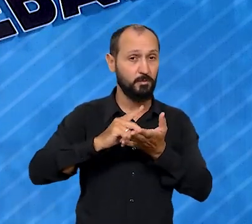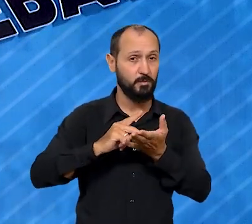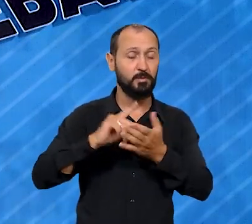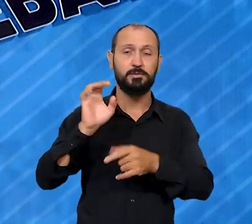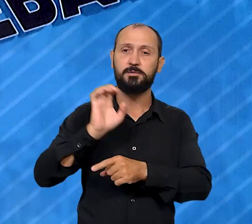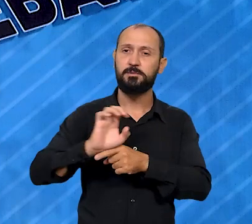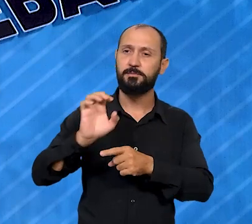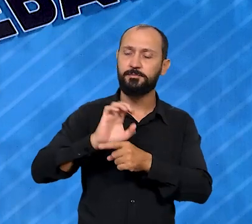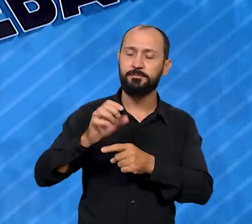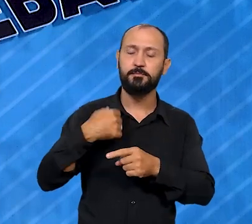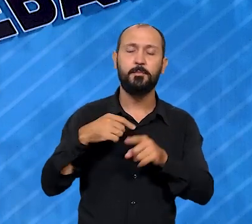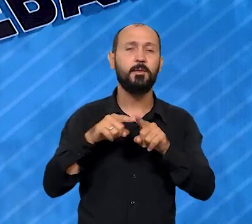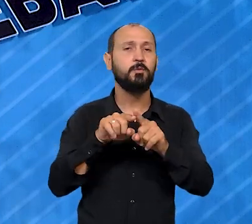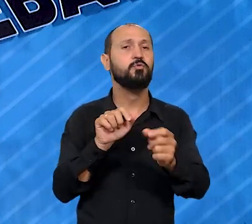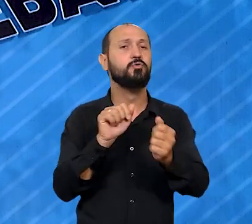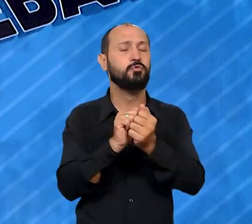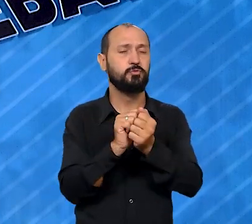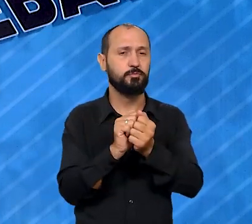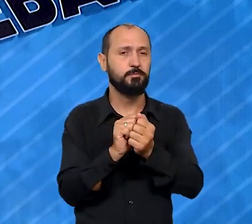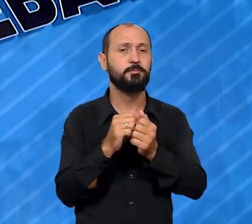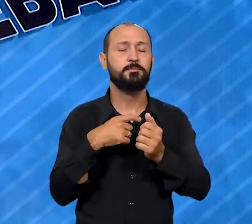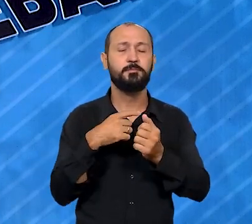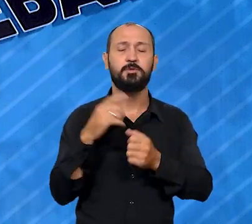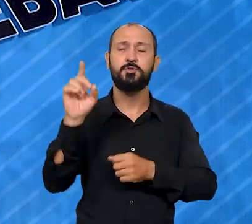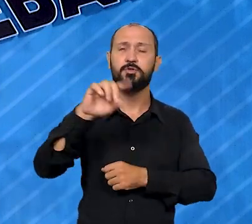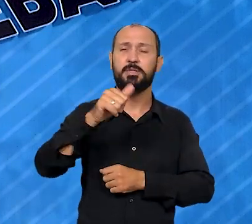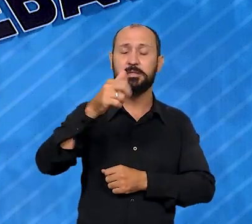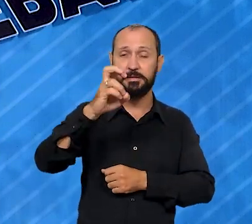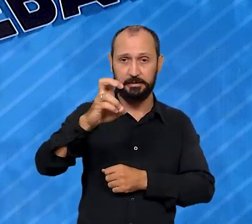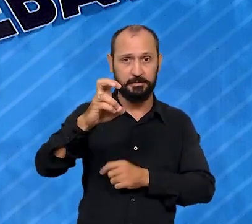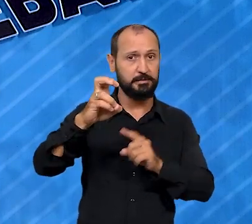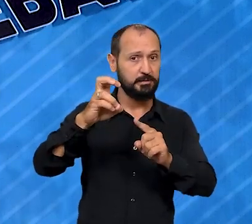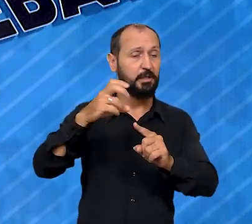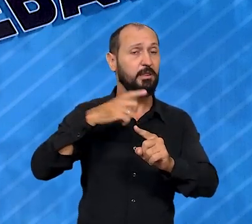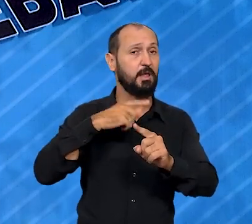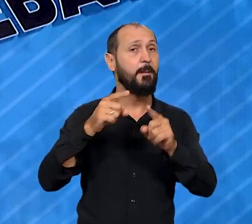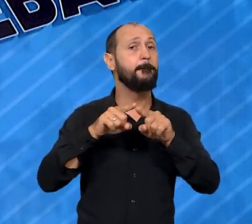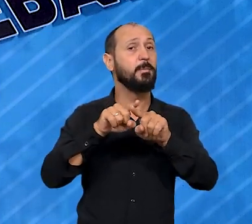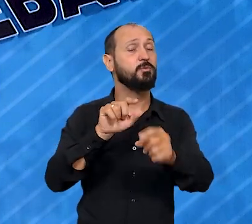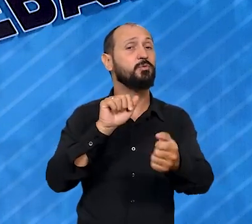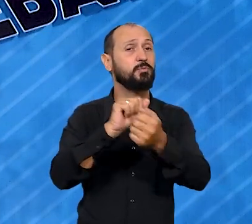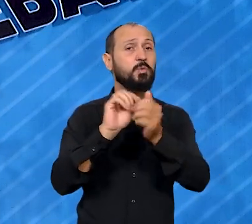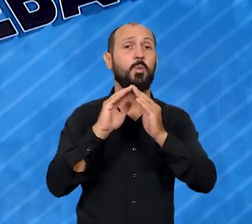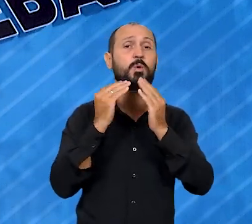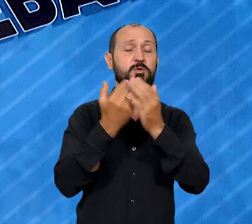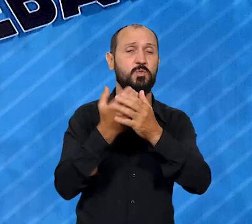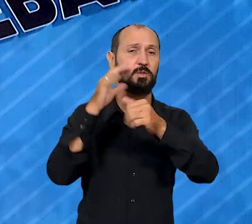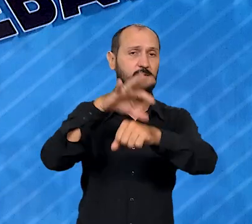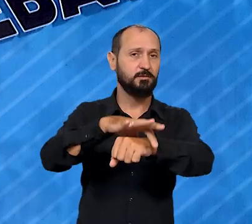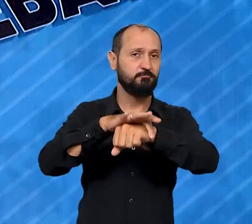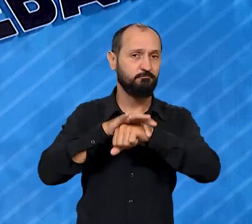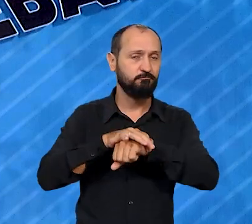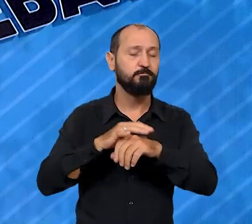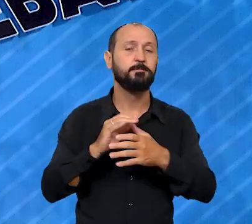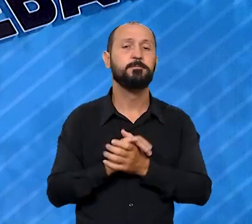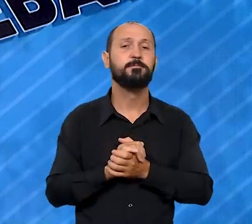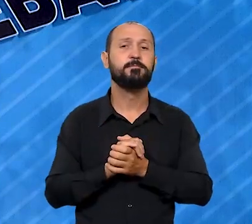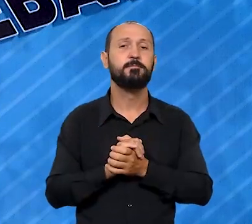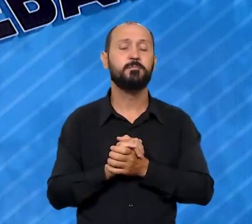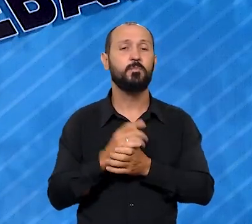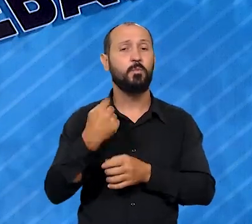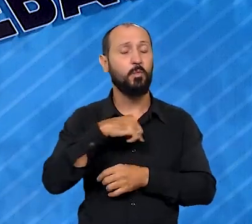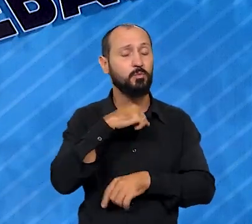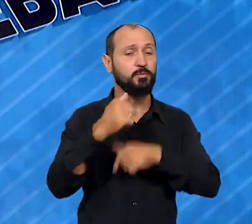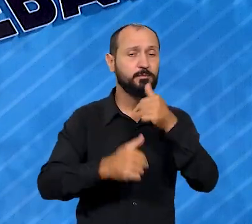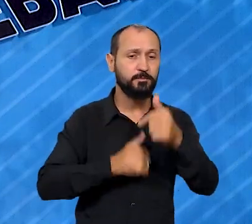Estado, PROCON Estadual. Fazemos eventos aí, dia 15 agora nós temos um evento em parceria com a Escola da Defensoria